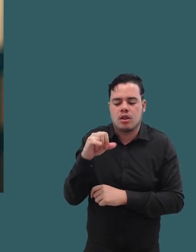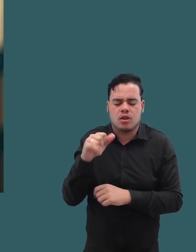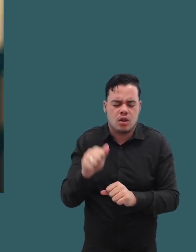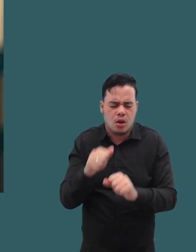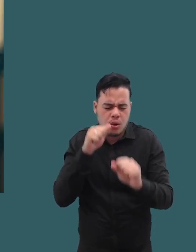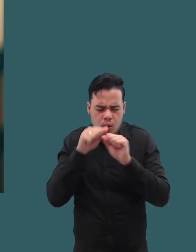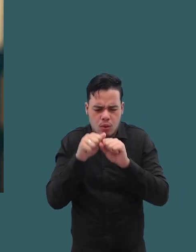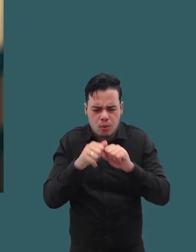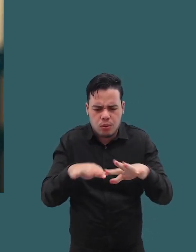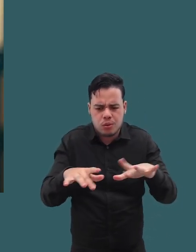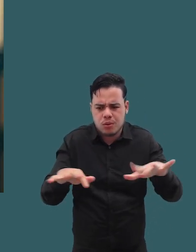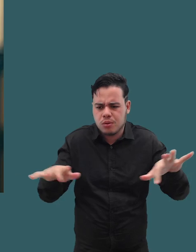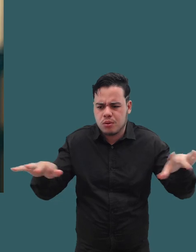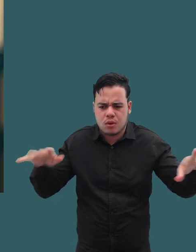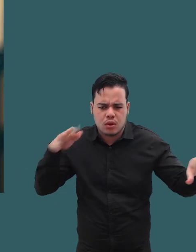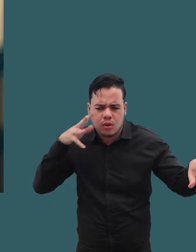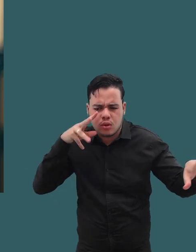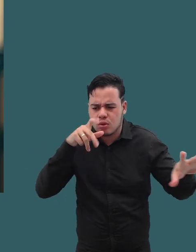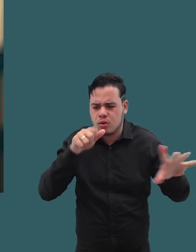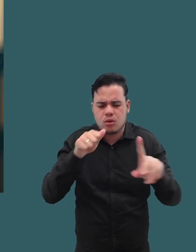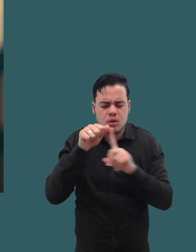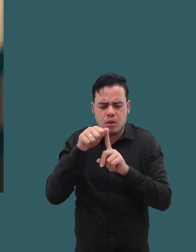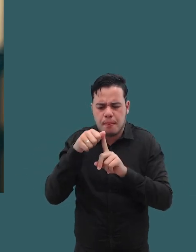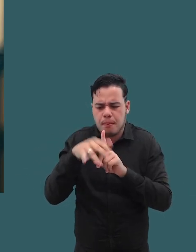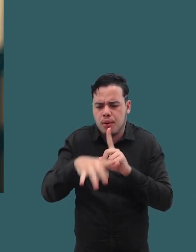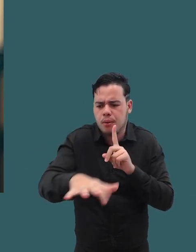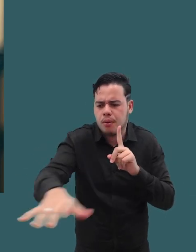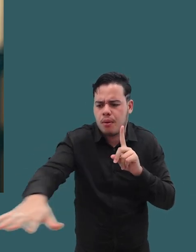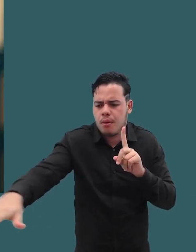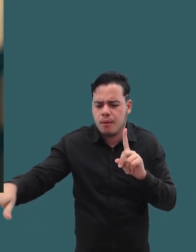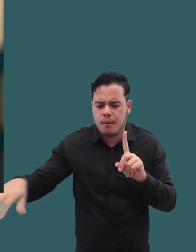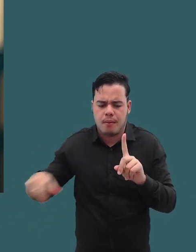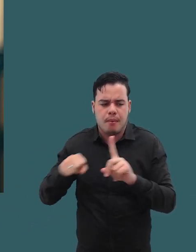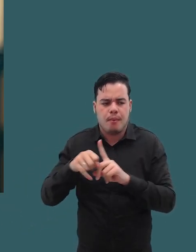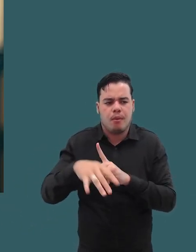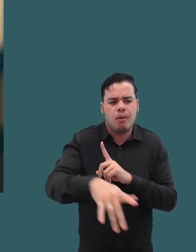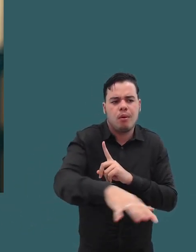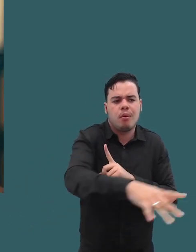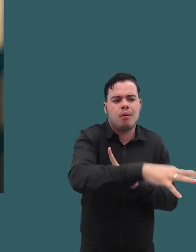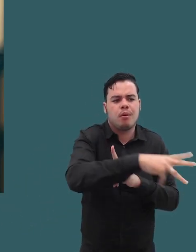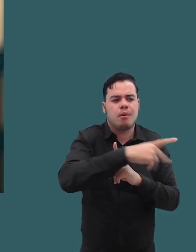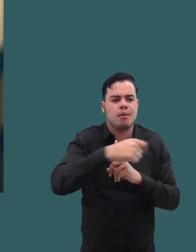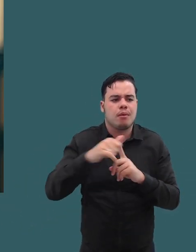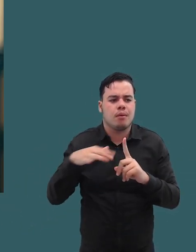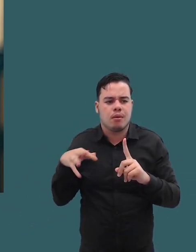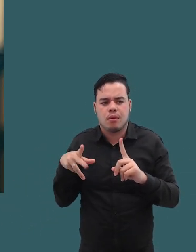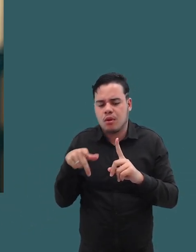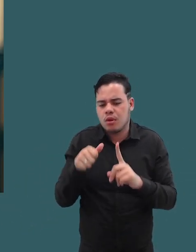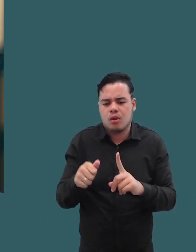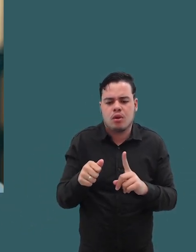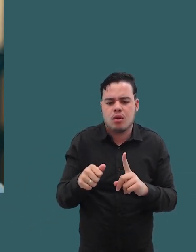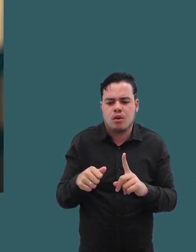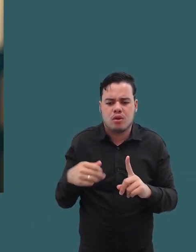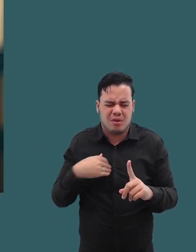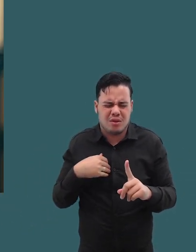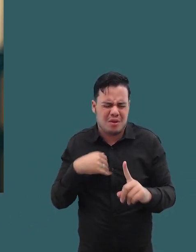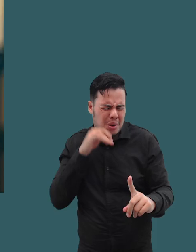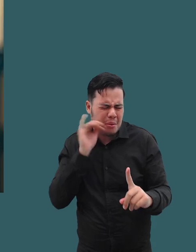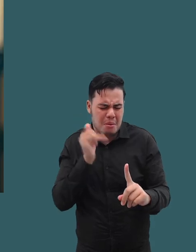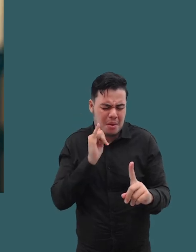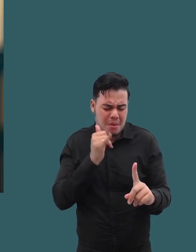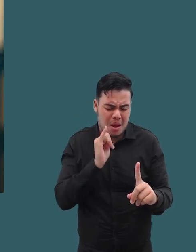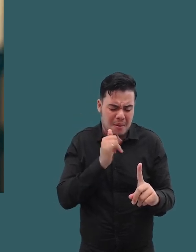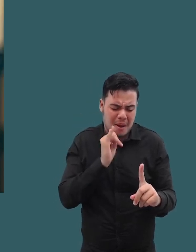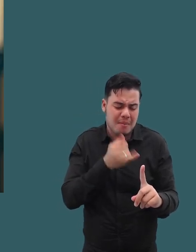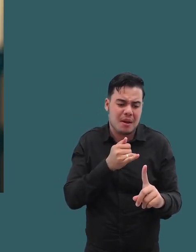esse trabalho para que esse letramento, essa alfabetização, esse espírito crítico no sentido de